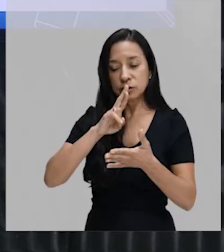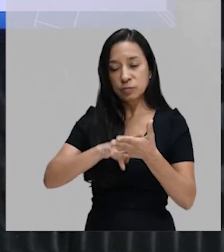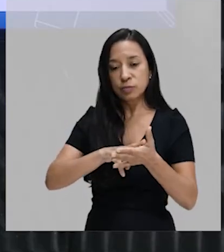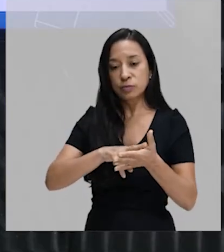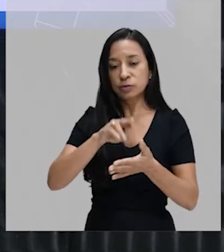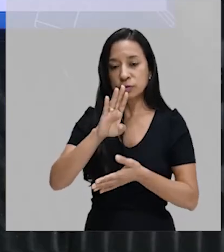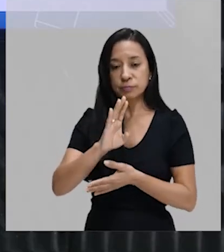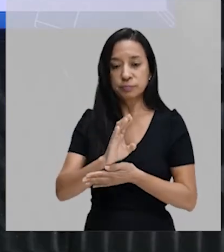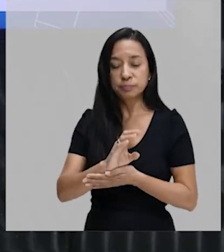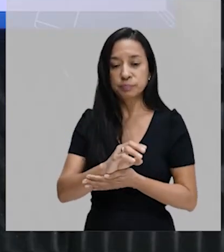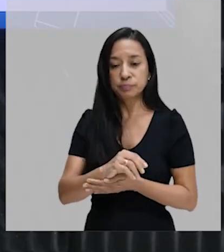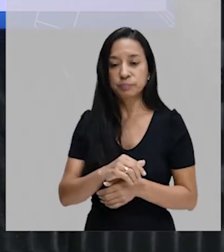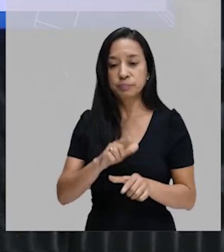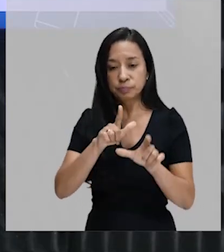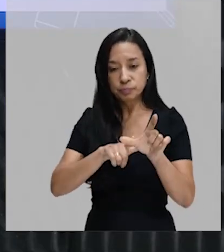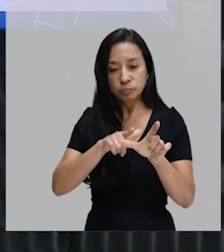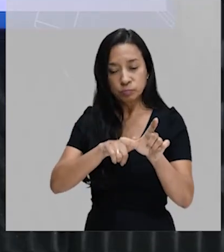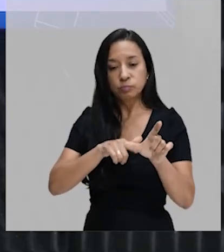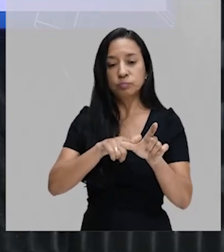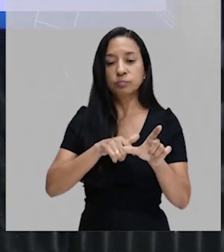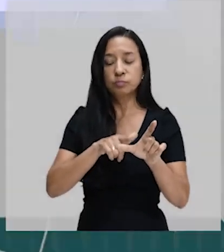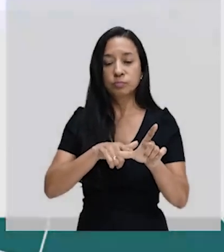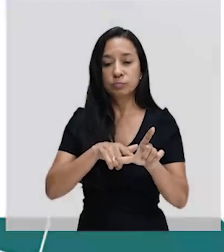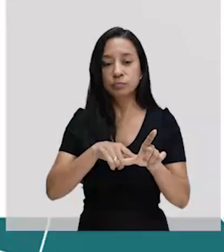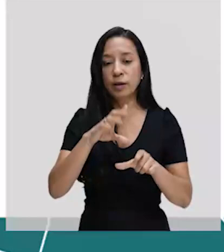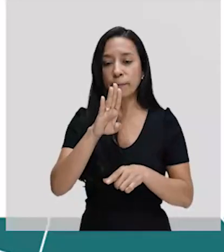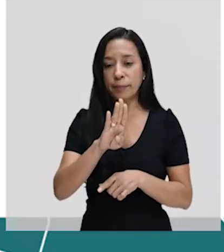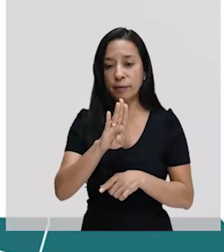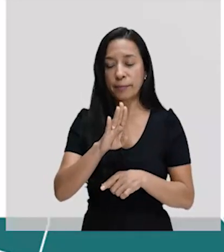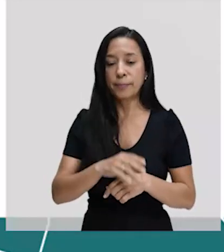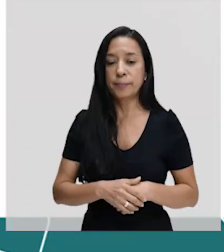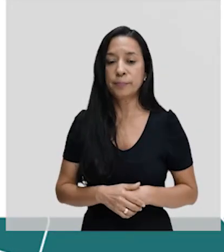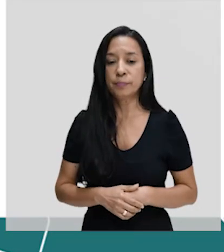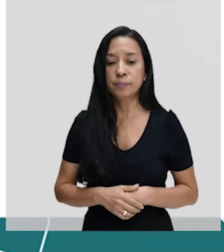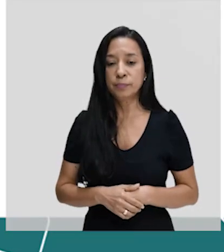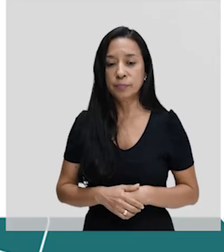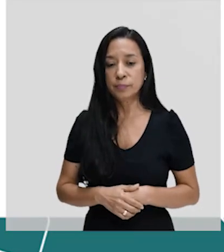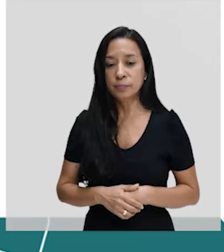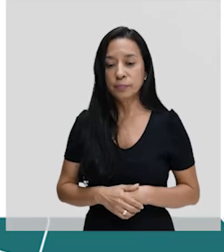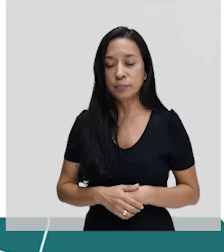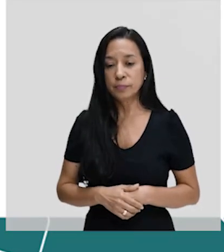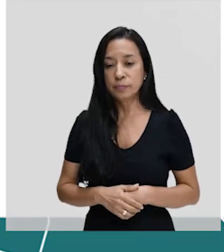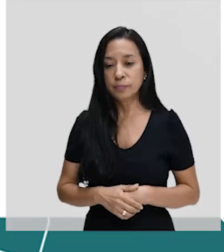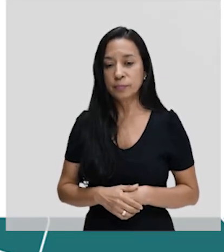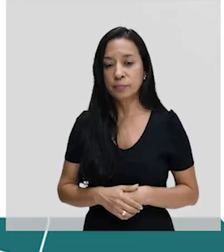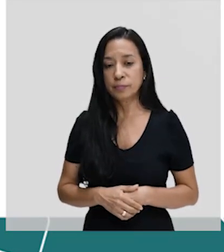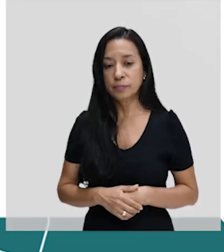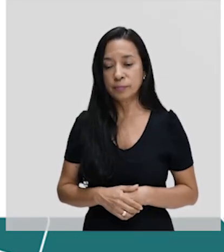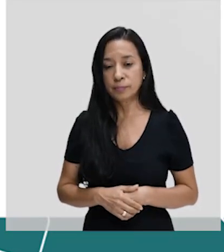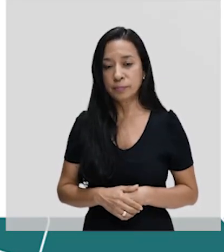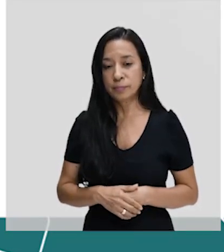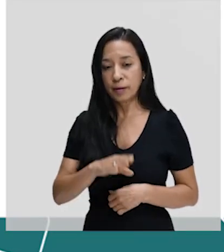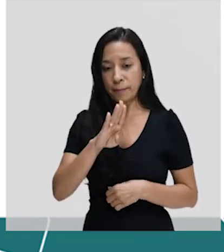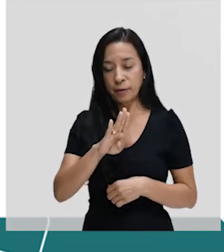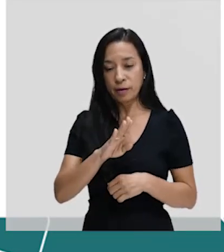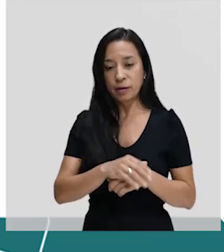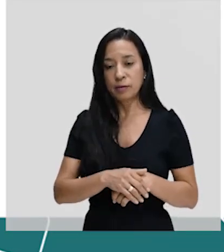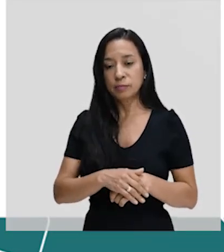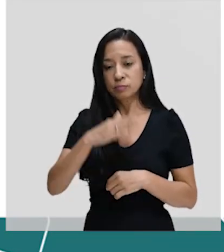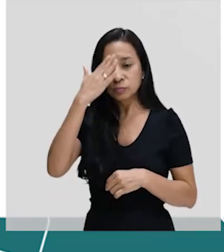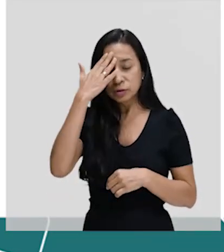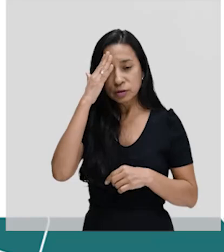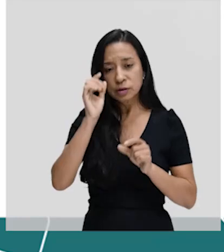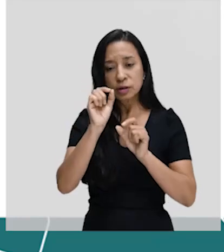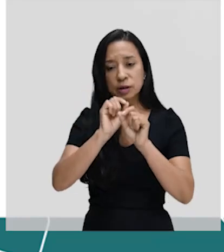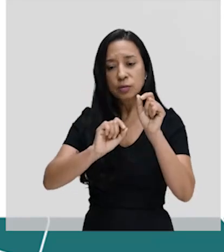corpo residual ou vacúolo residual e a terceira é plasmocitose. A alternativa vai ser a letra B. Só para você